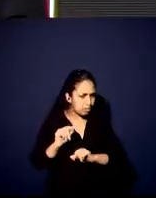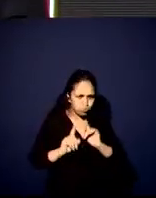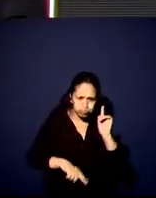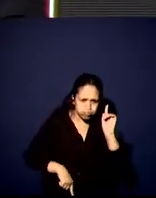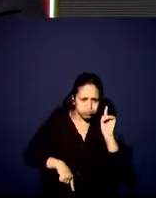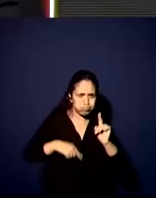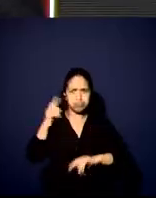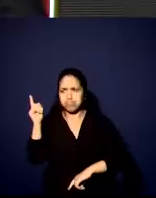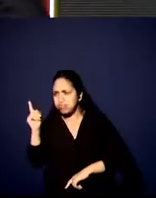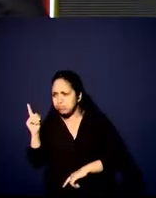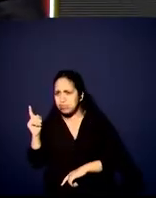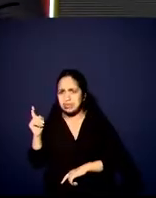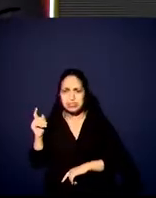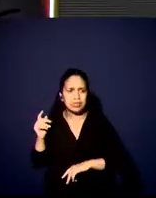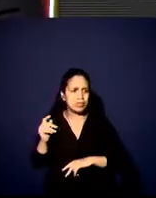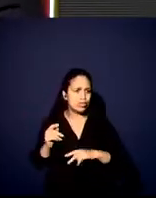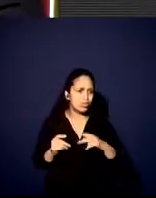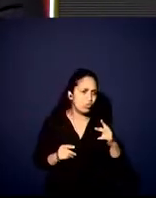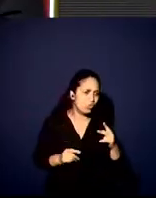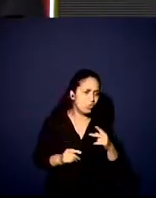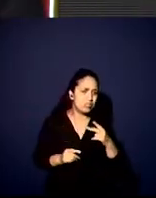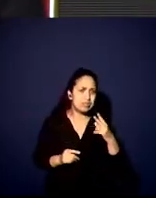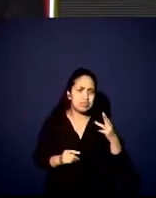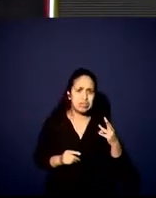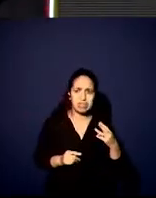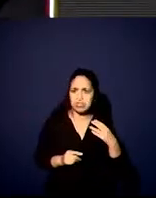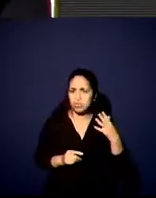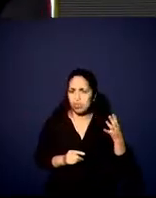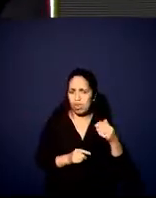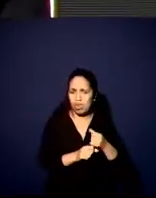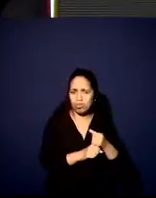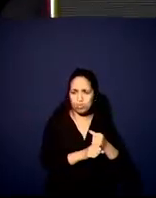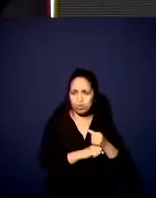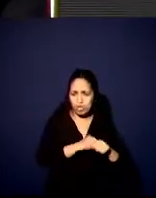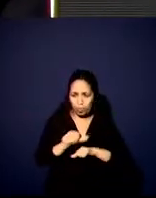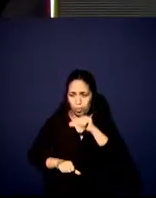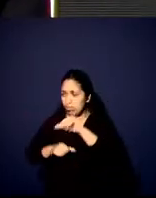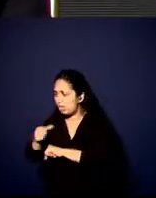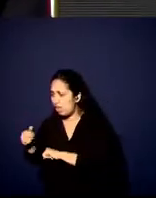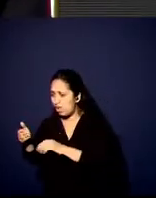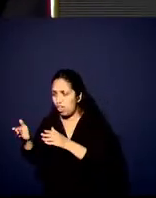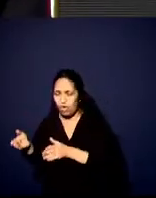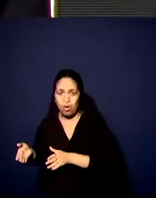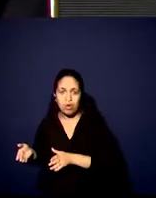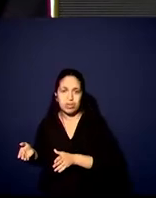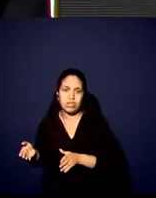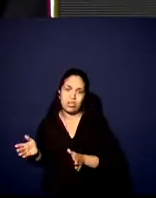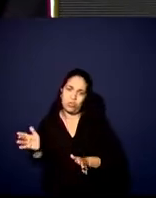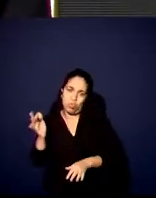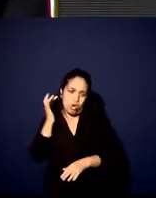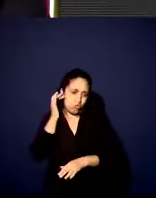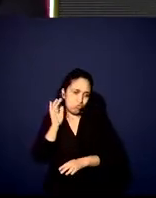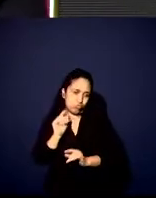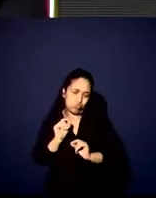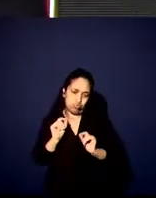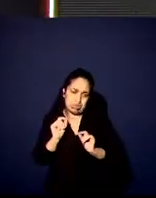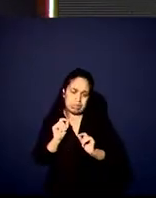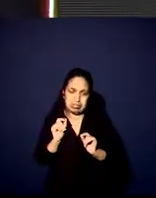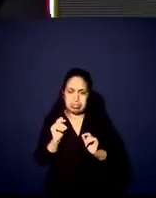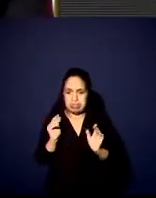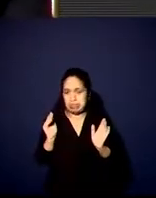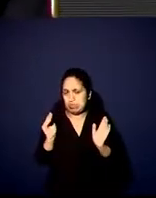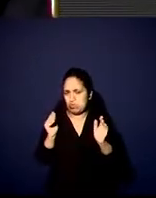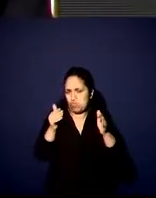de dois três quatro anos para cá o que foi votado no Congresso Nacional eu acho que nós temos focos